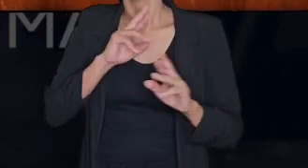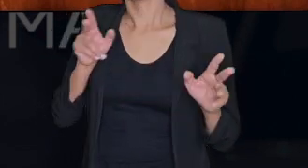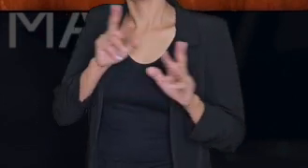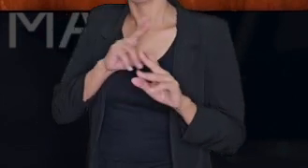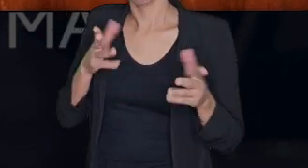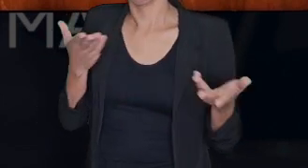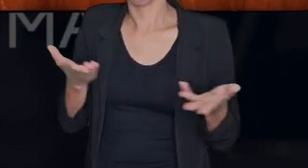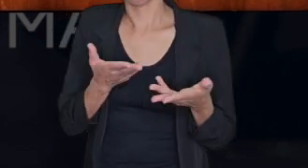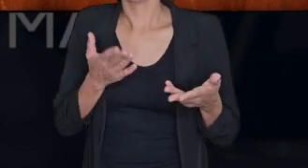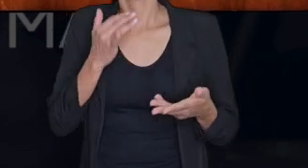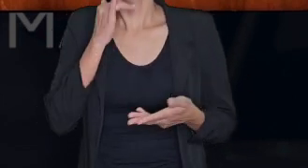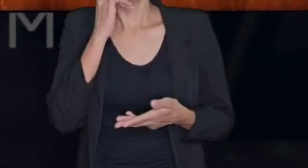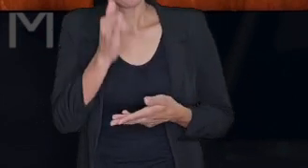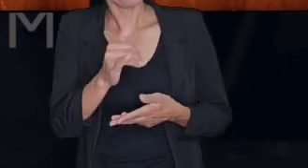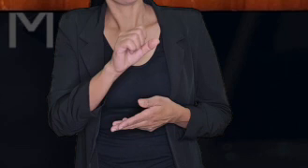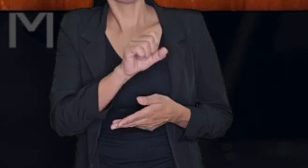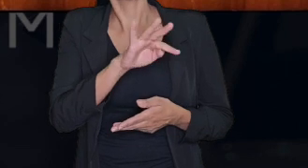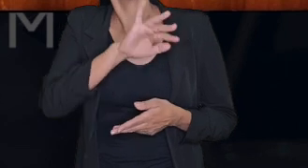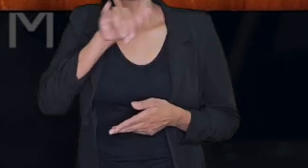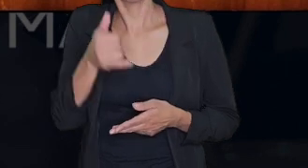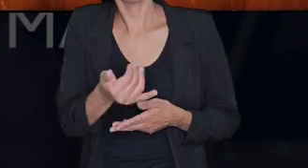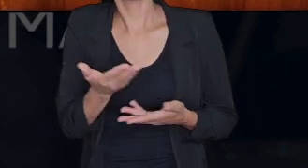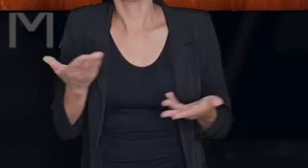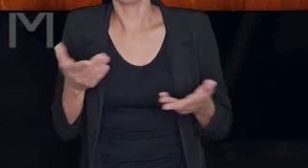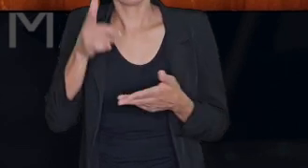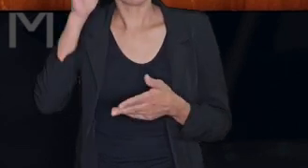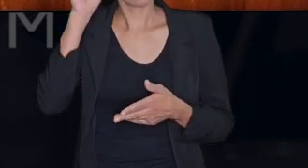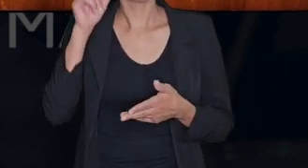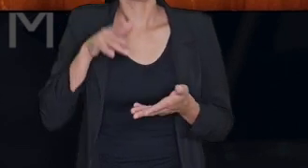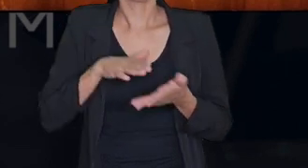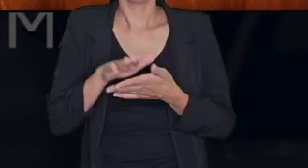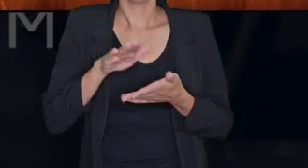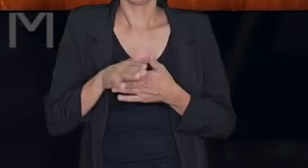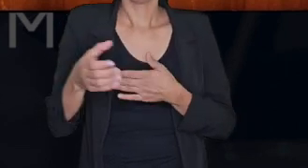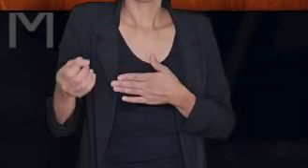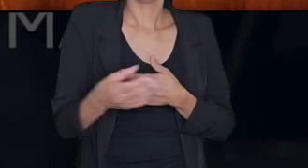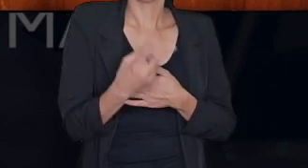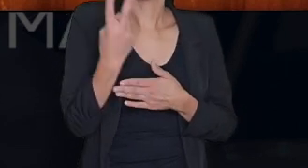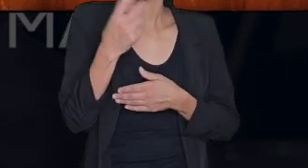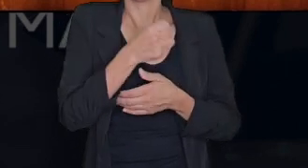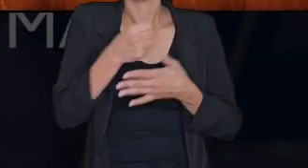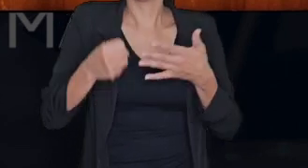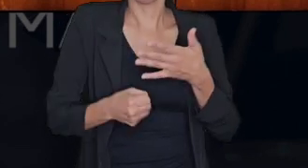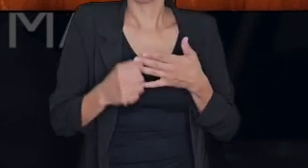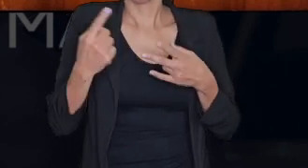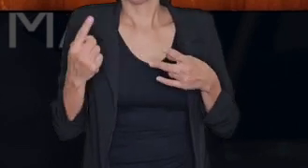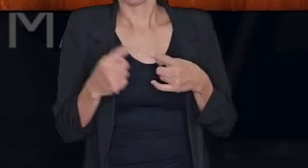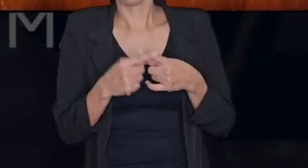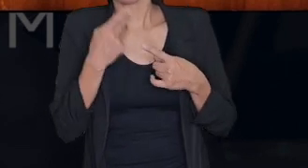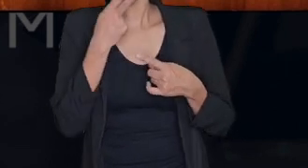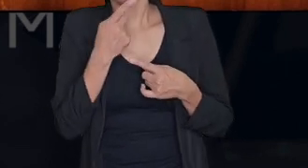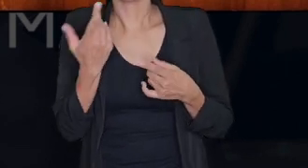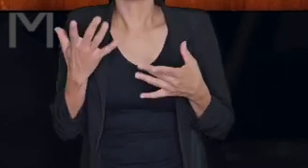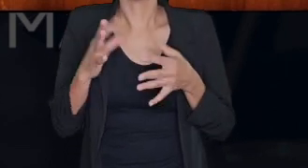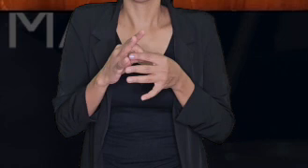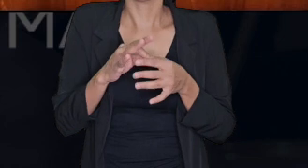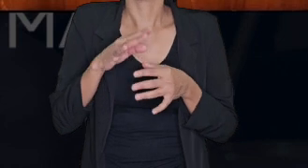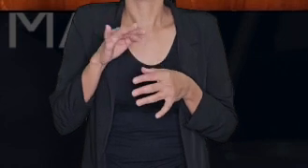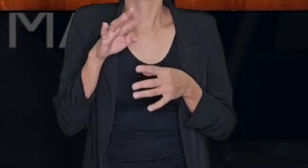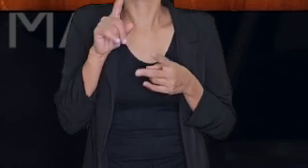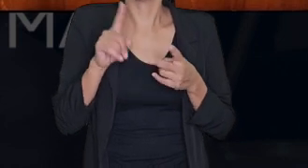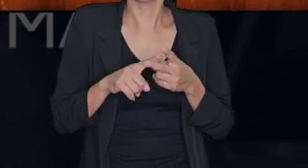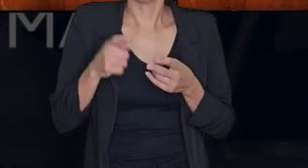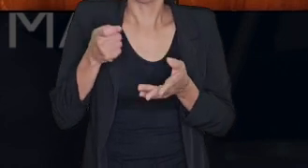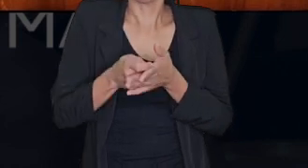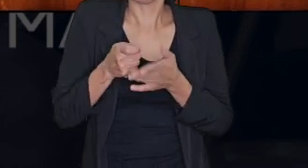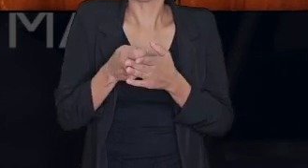Aí veio o STJ em 2018 e falou: não, a banda toca diferente. Tanto falou isso o STJ, que agora, anteontem, foram editadas novas 2 súmulas,